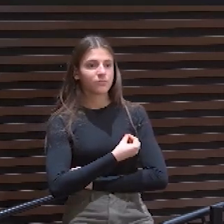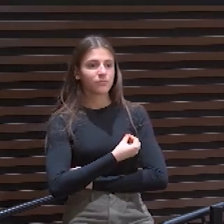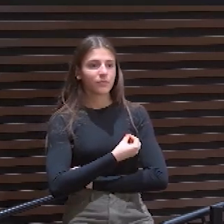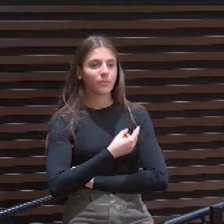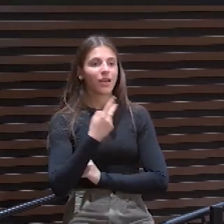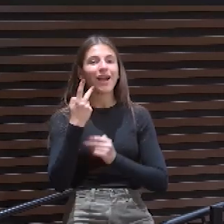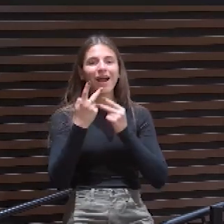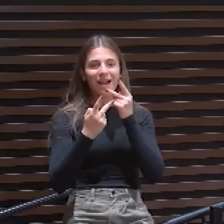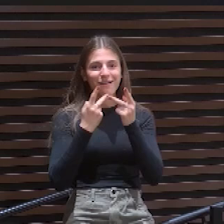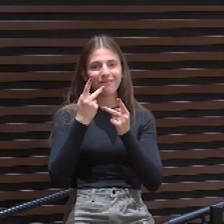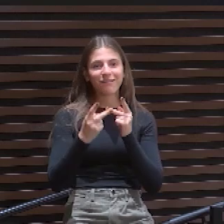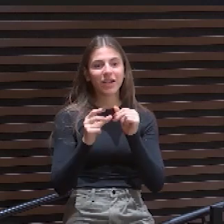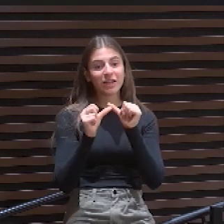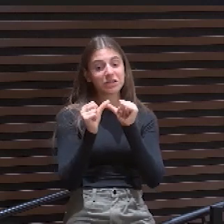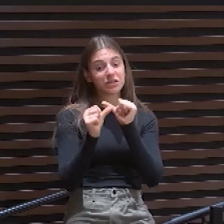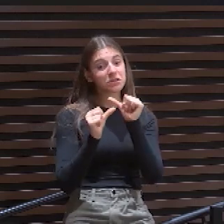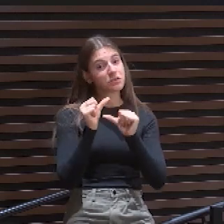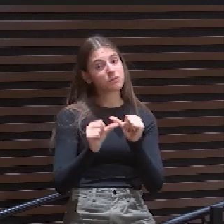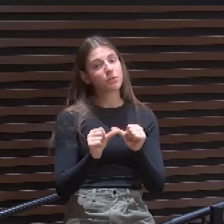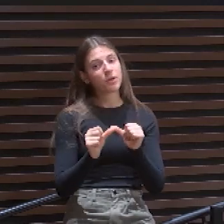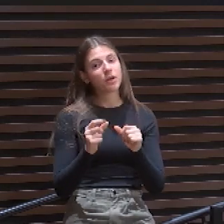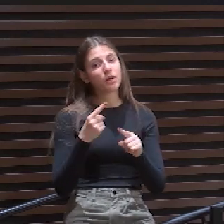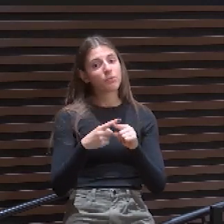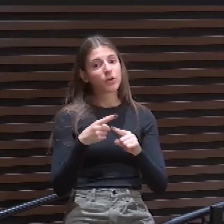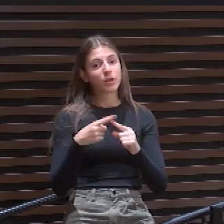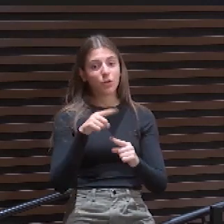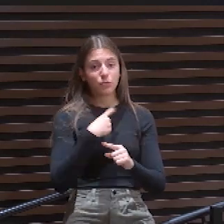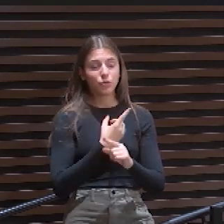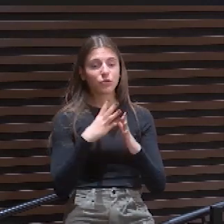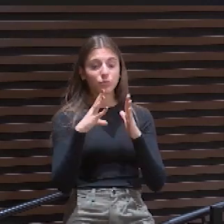muda, porque o nosso modelo é Ele.